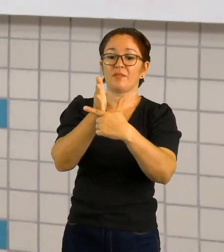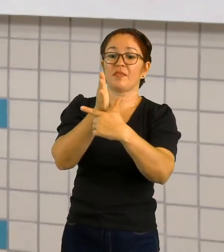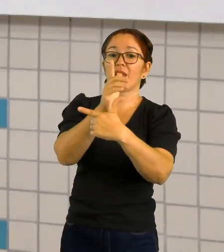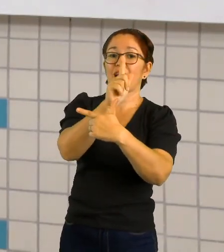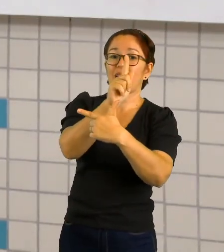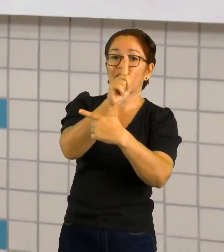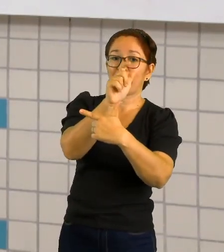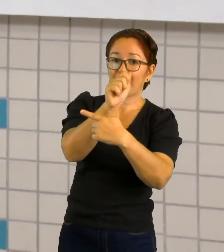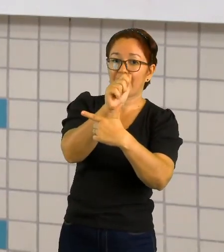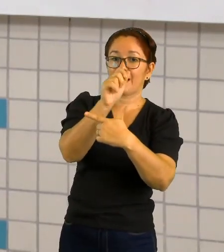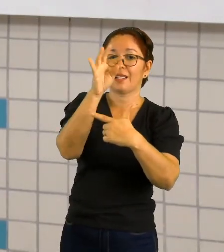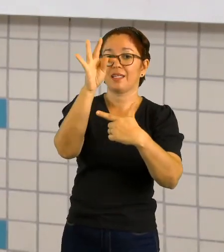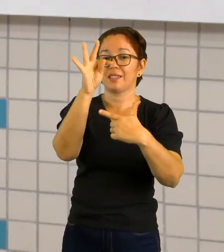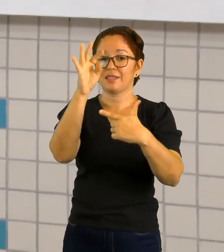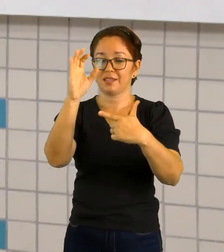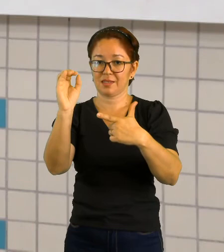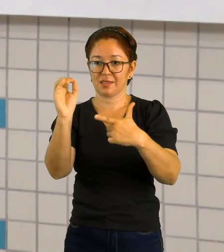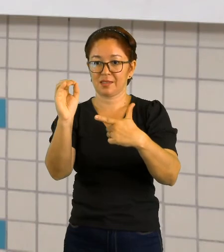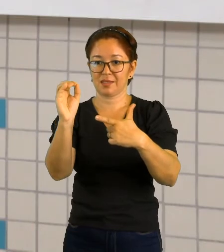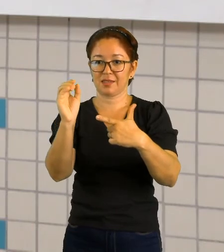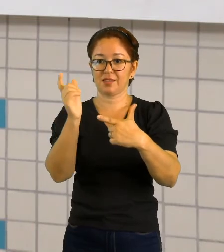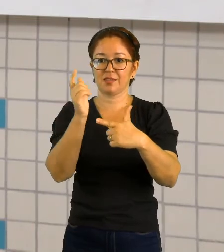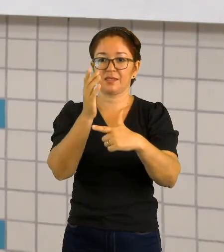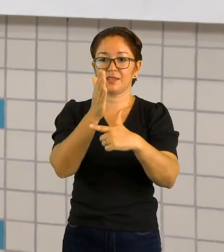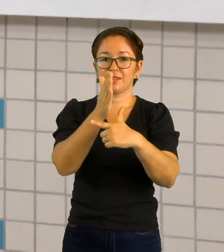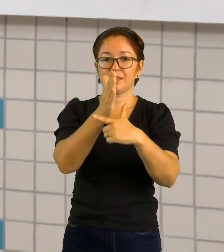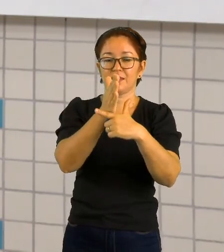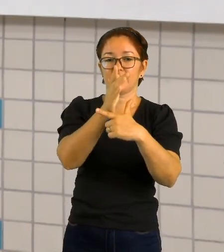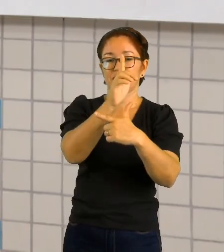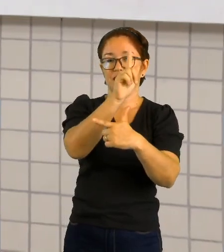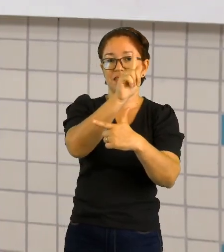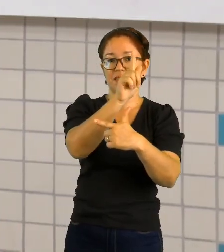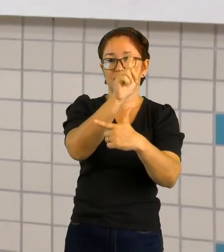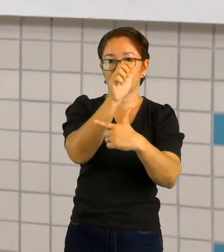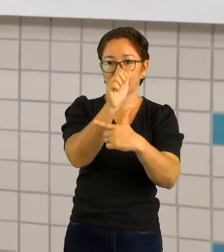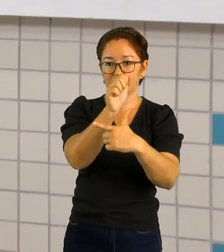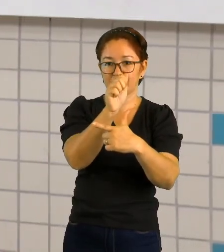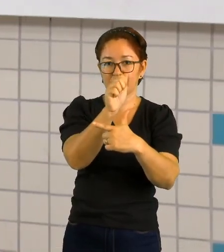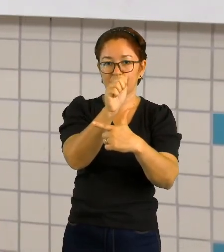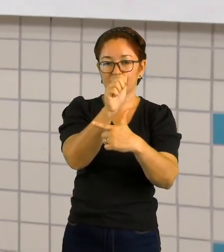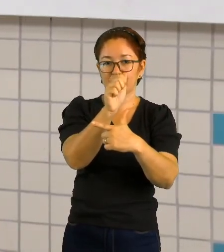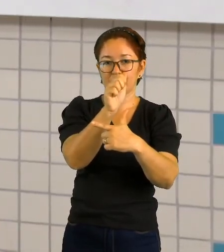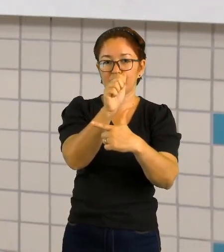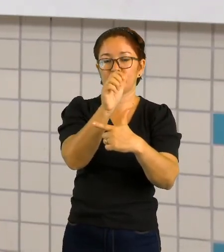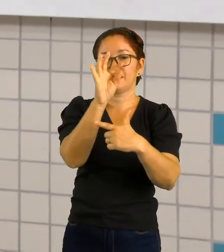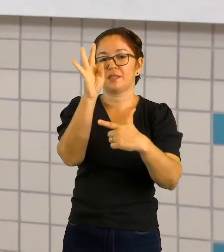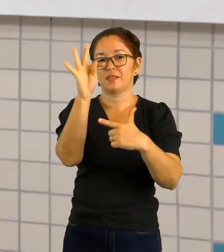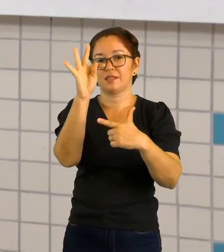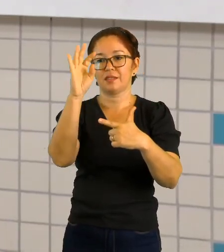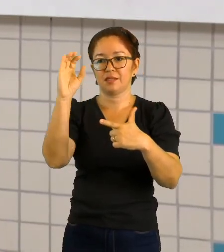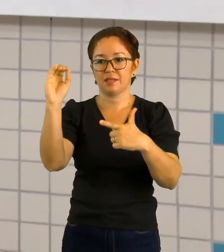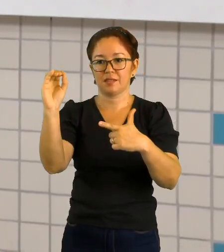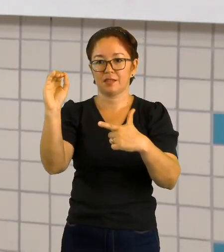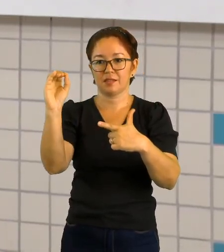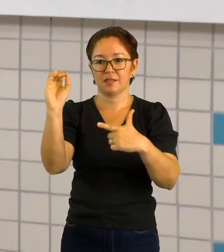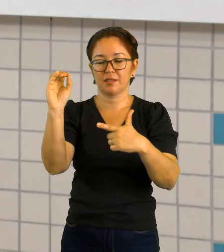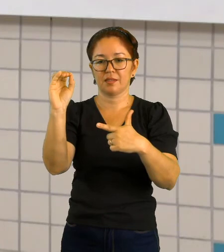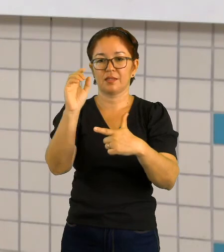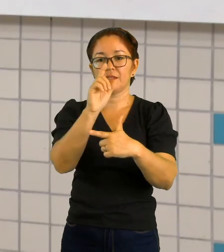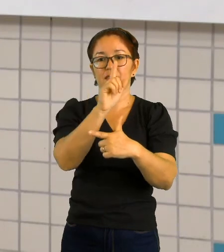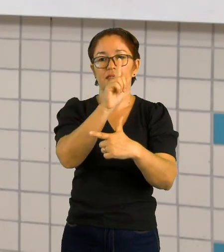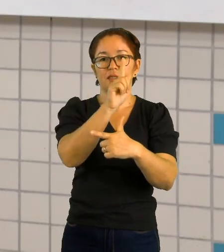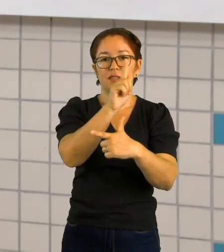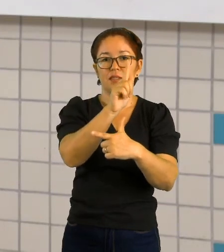Essa sílaba, esse pedacinho aqui dessa palavra, gato. Qual que é a estrutura? Ela é formada